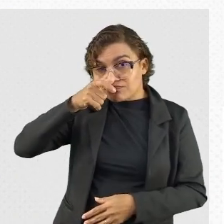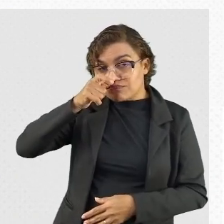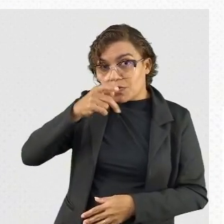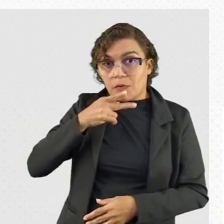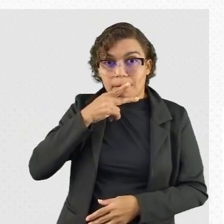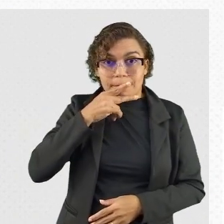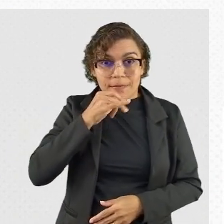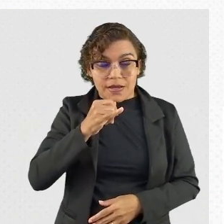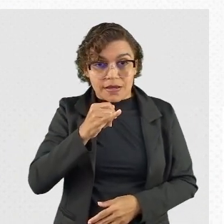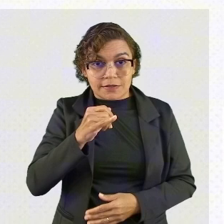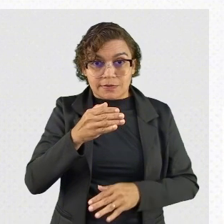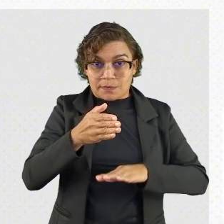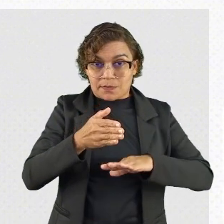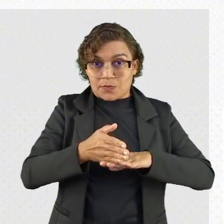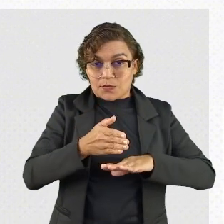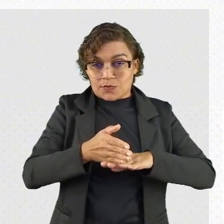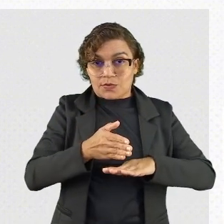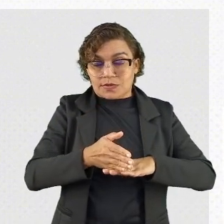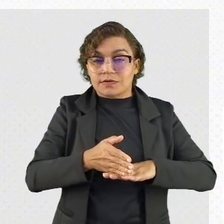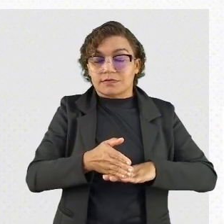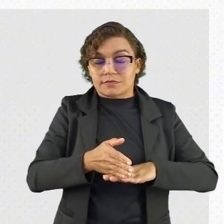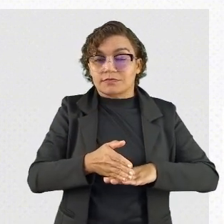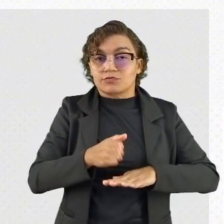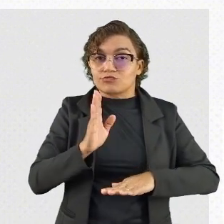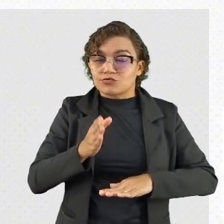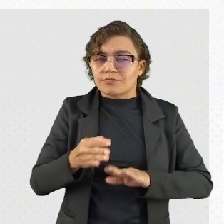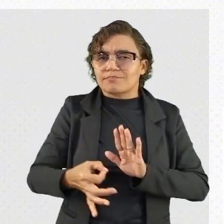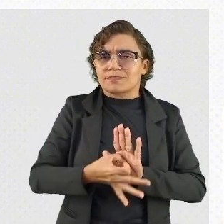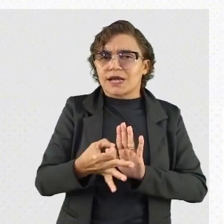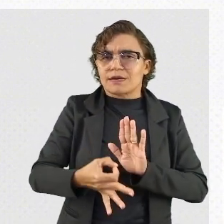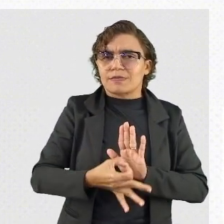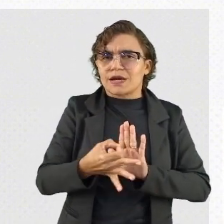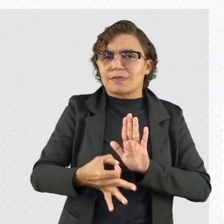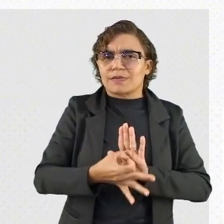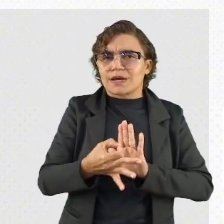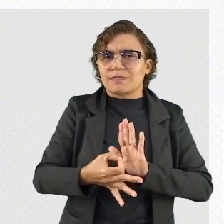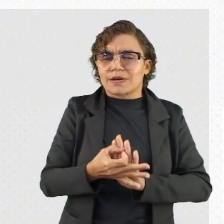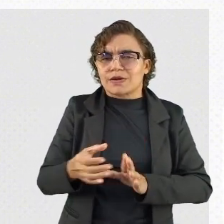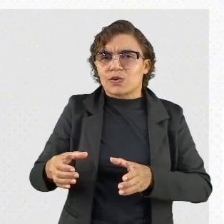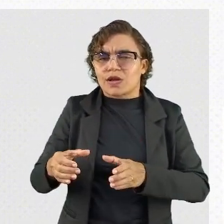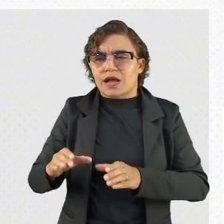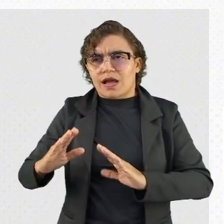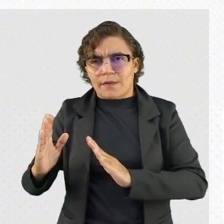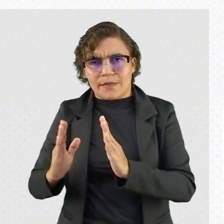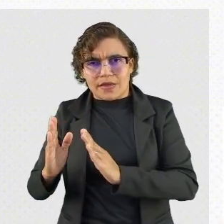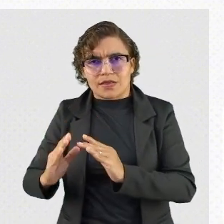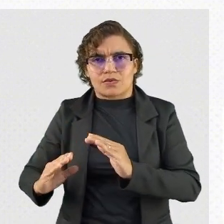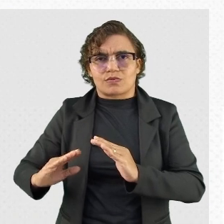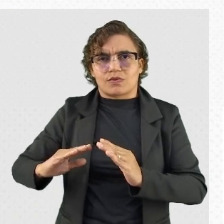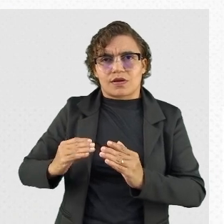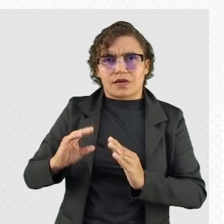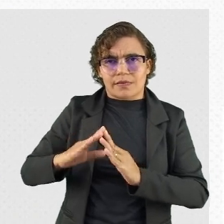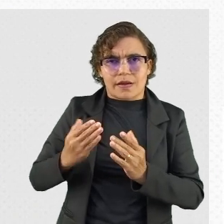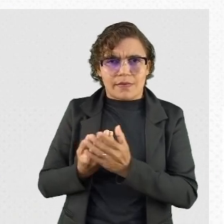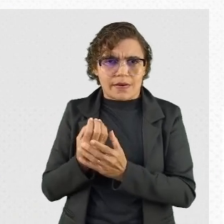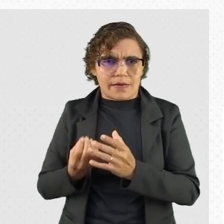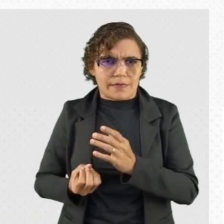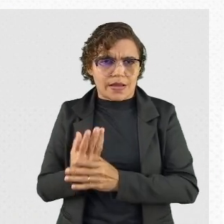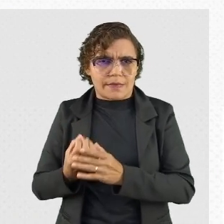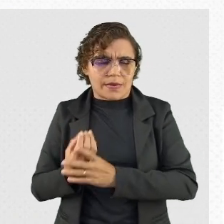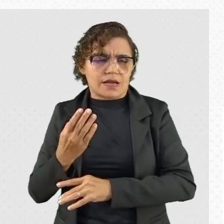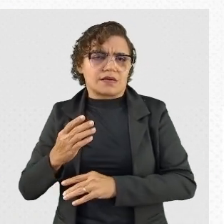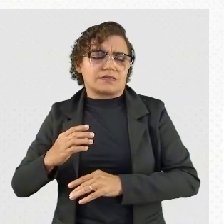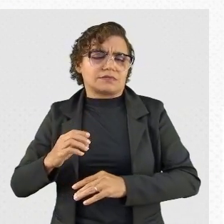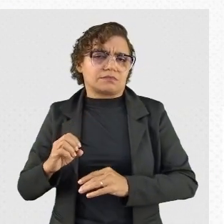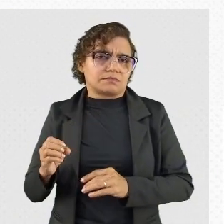pai ali da modernidade, ele já está fazendo essa crítica à escolástica medieval. Então, a gente pode descartar